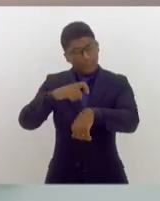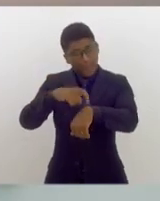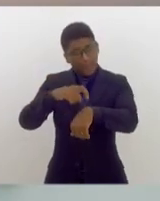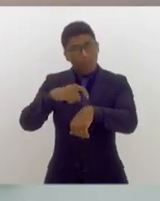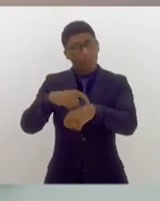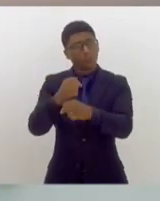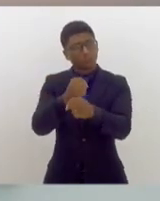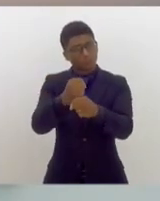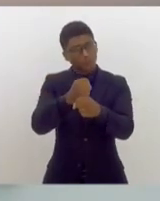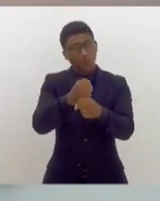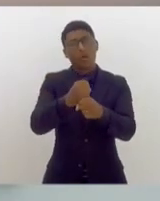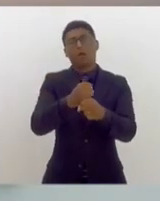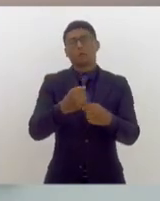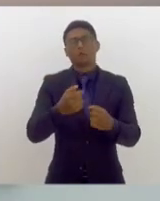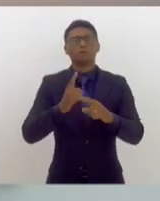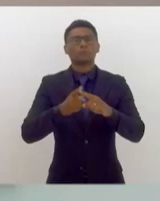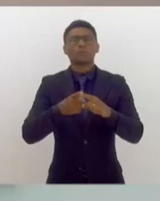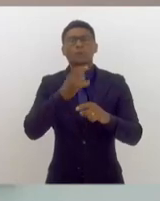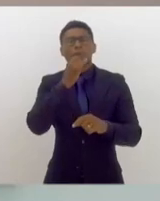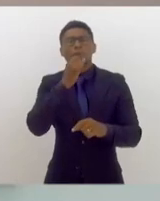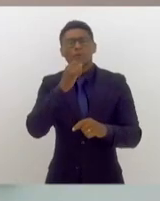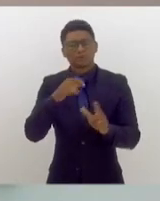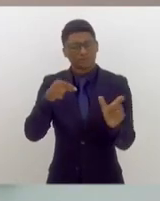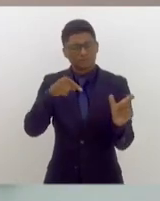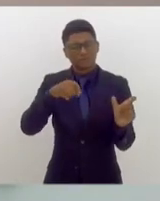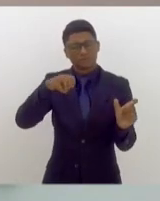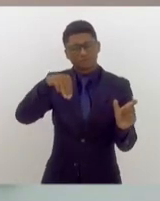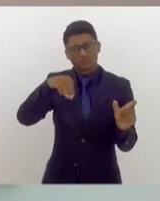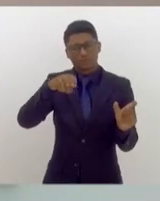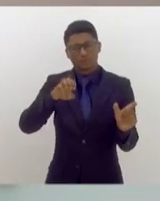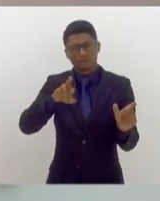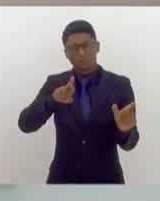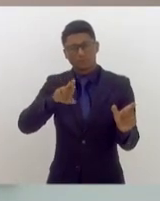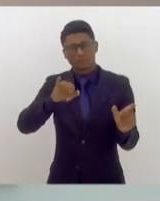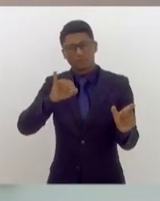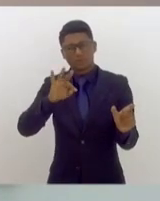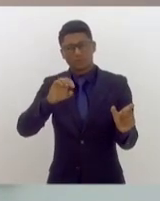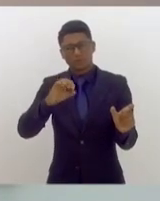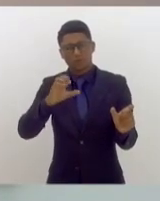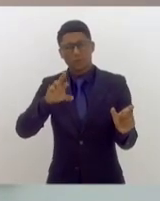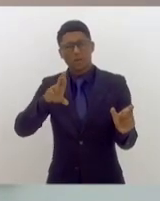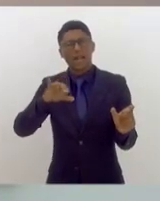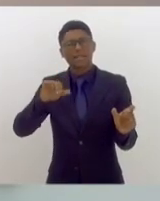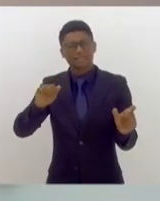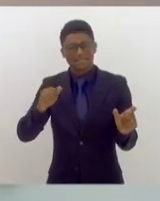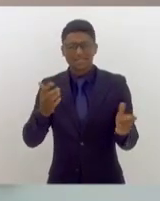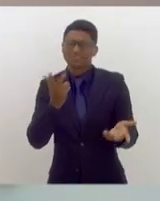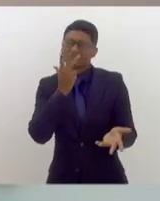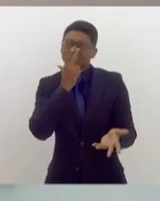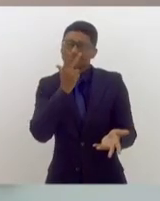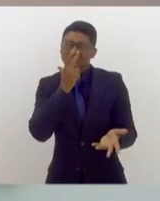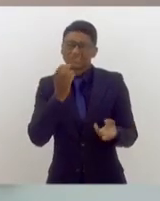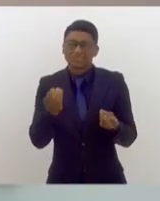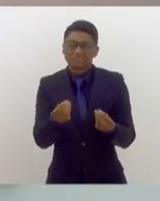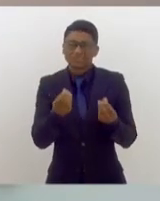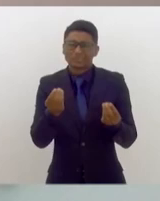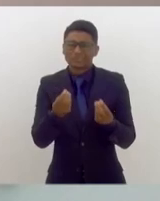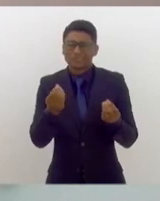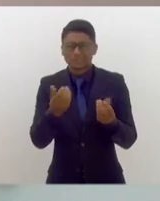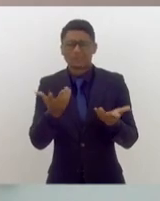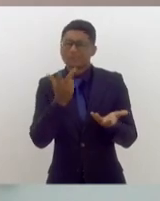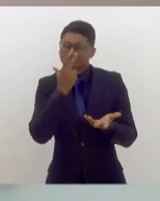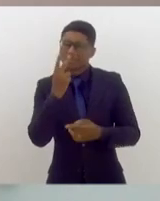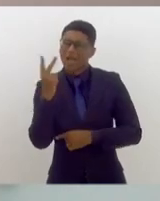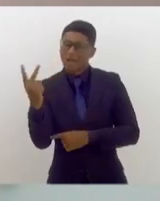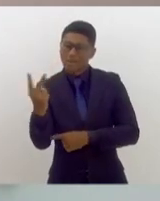um critério subjetivo e deixa, sem dúvida nenhuma, de valorizar, né, sobretudo quando a gente